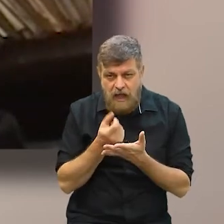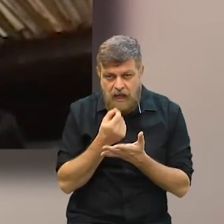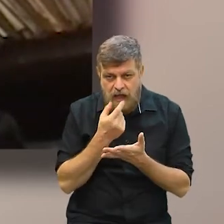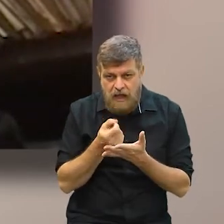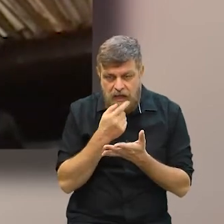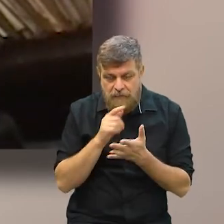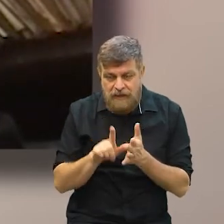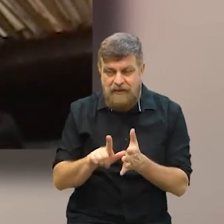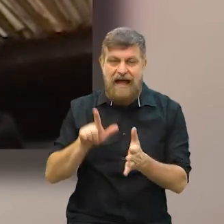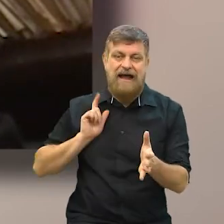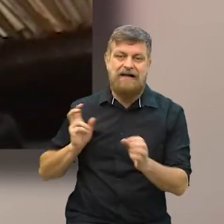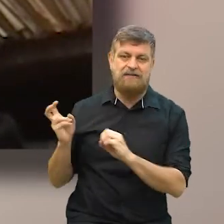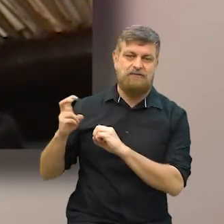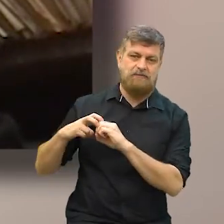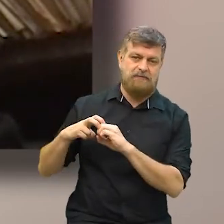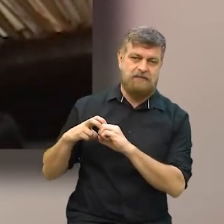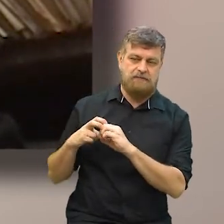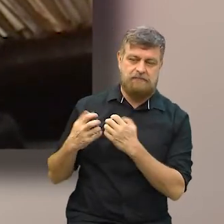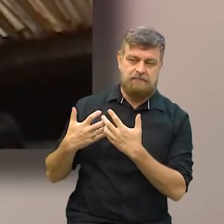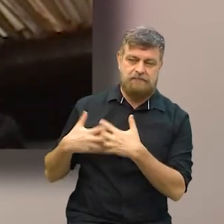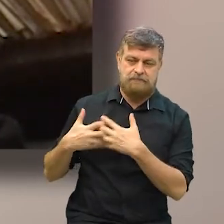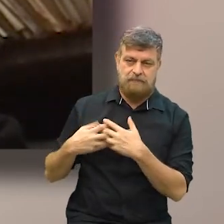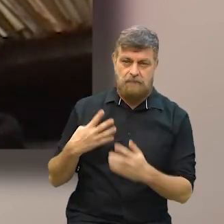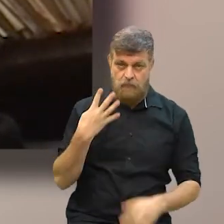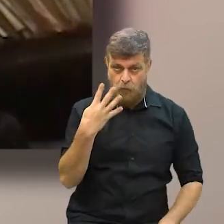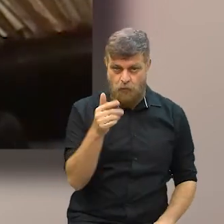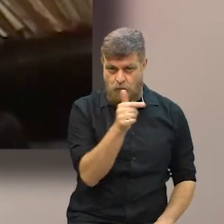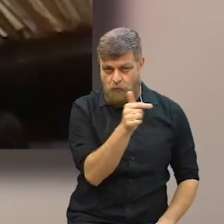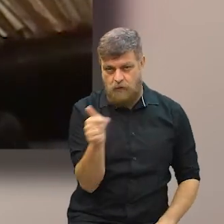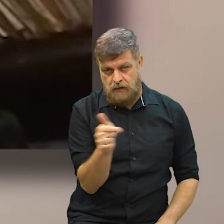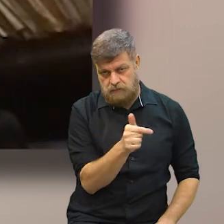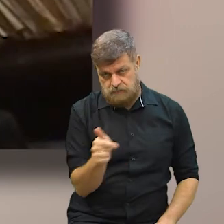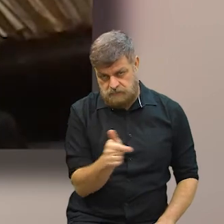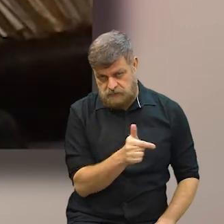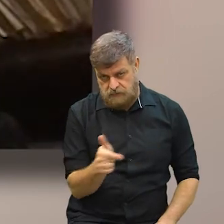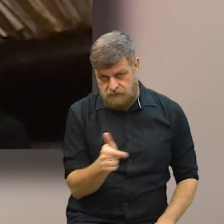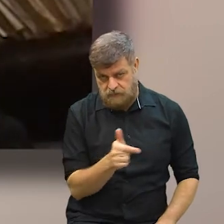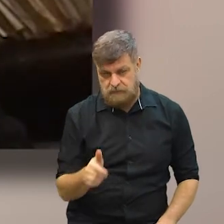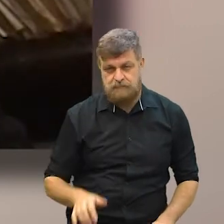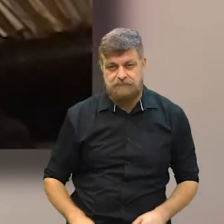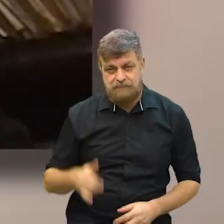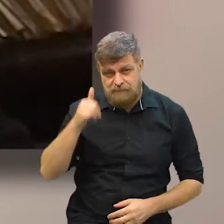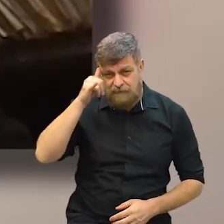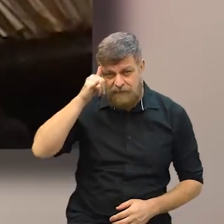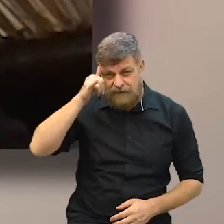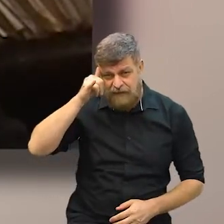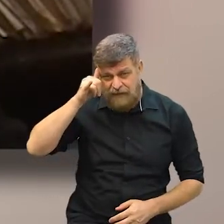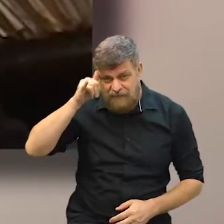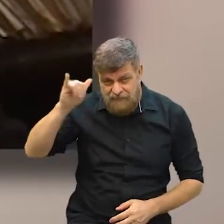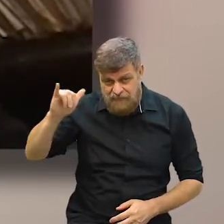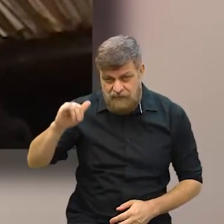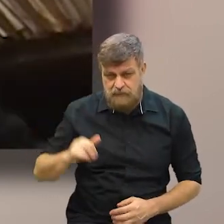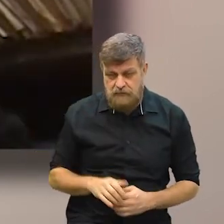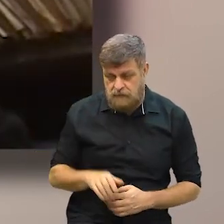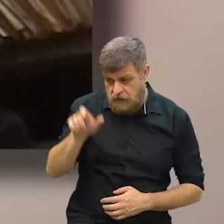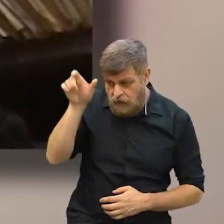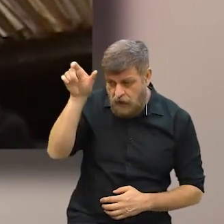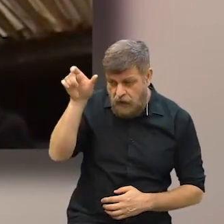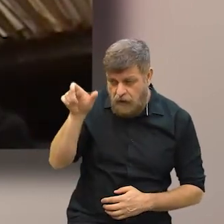da medicação antirretroviral por 4 semanas. Isso evita em